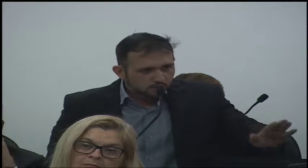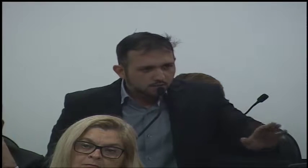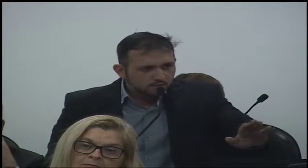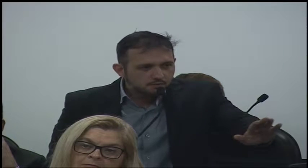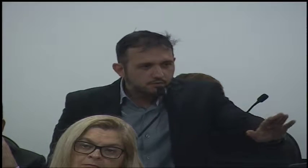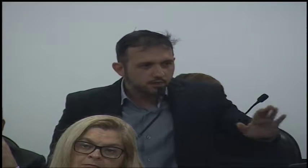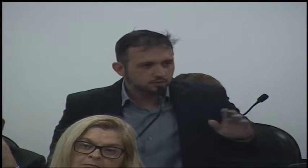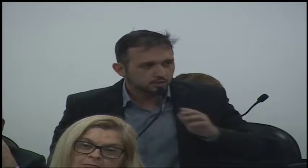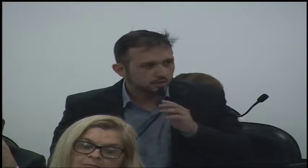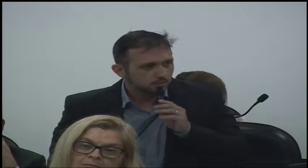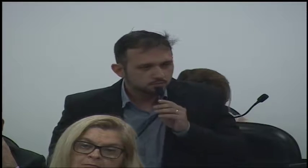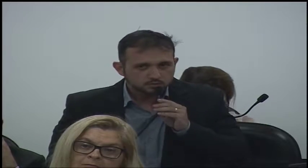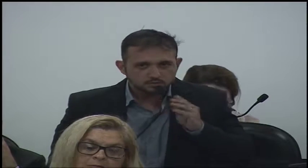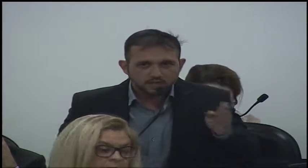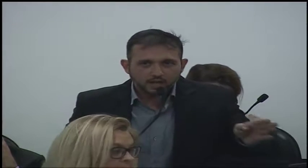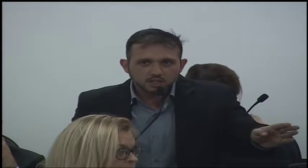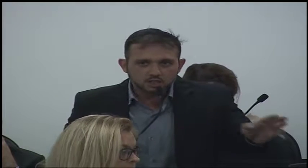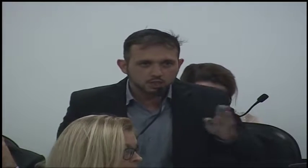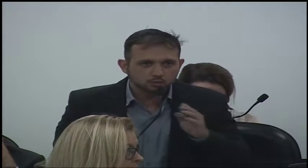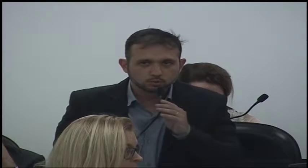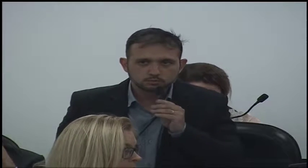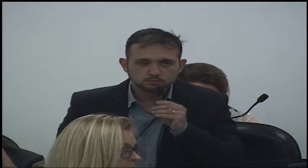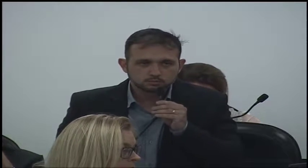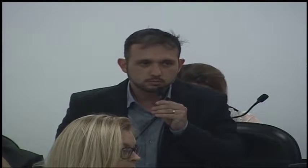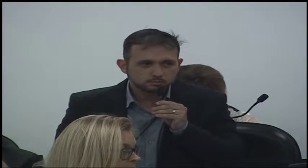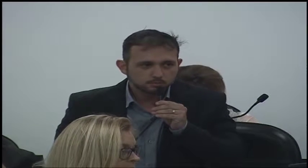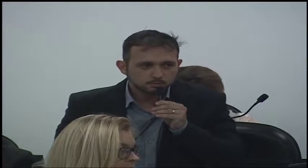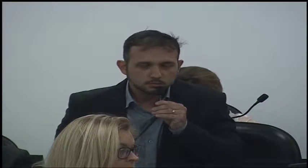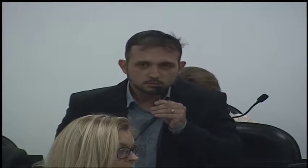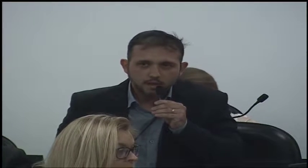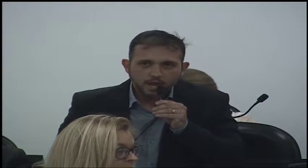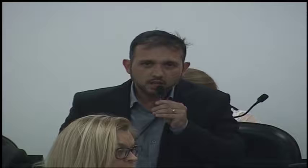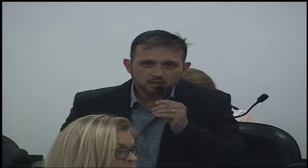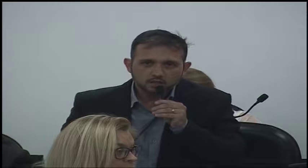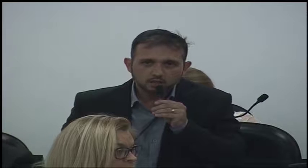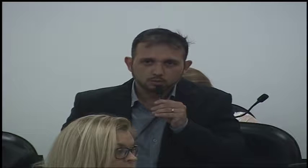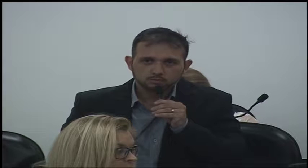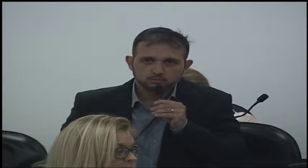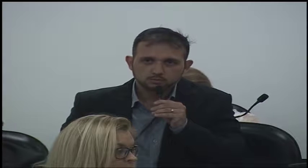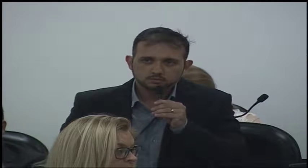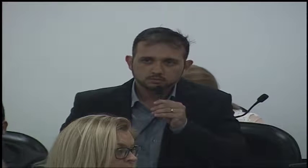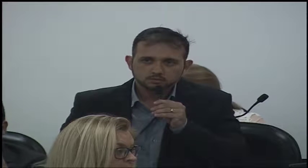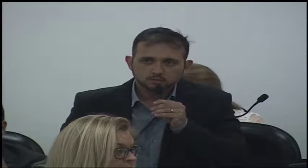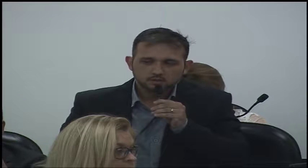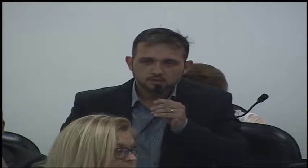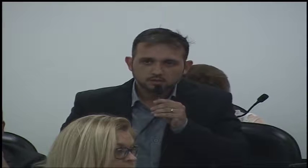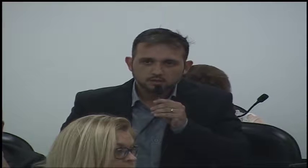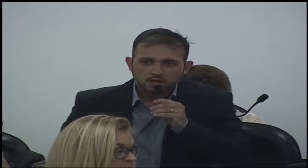Mir, não quero nem ver isso aí. Isso é ridículo. É ridículo.